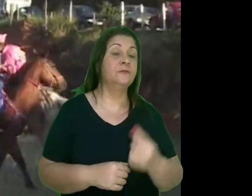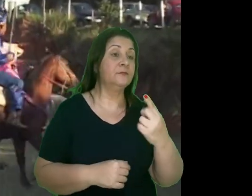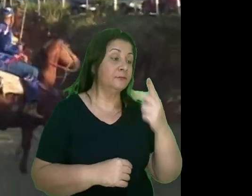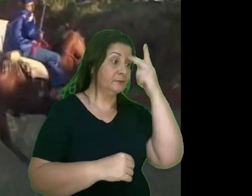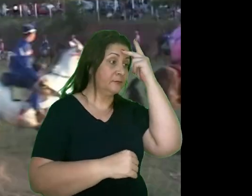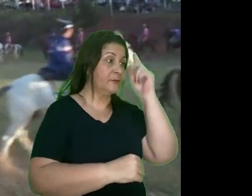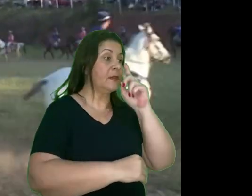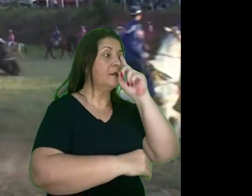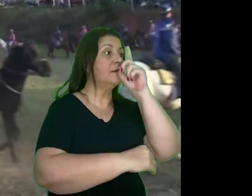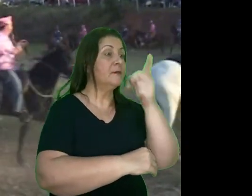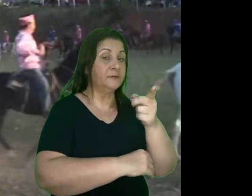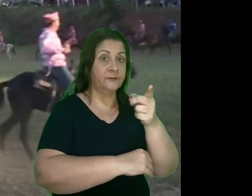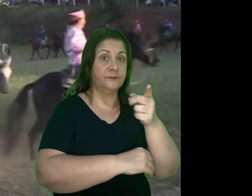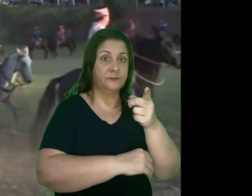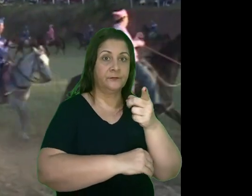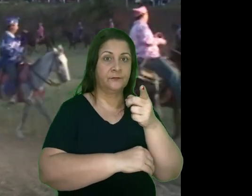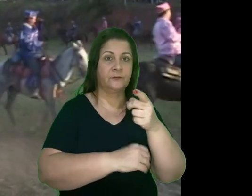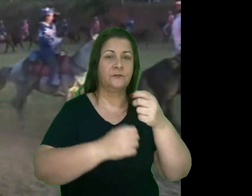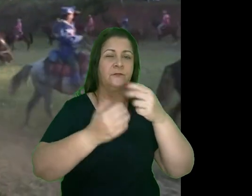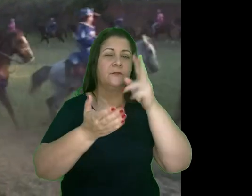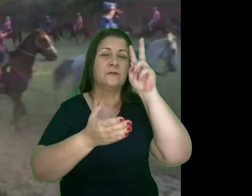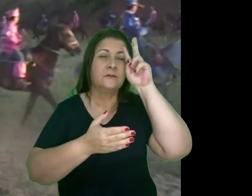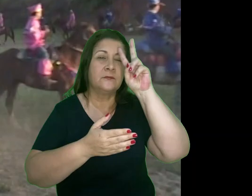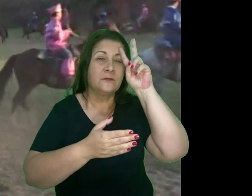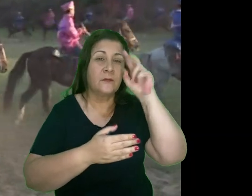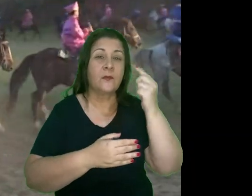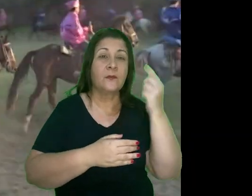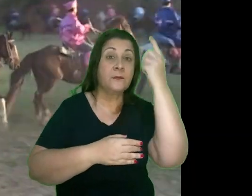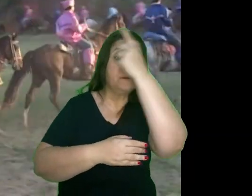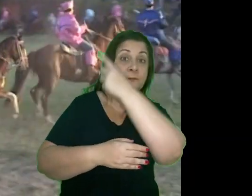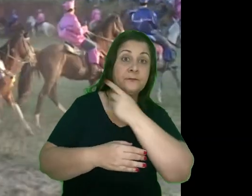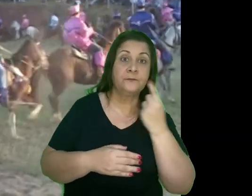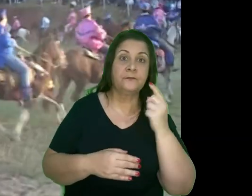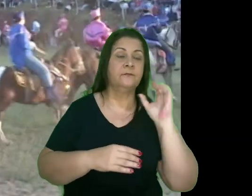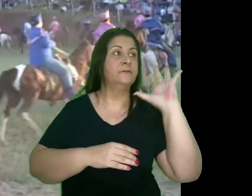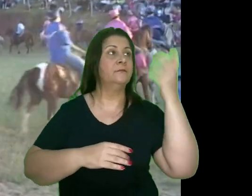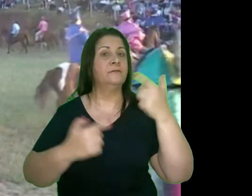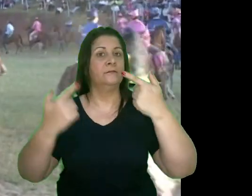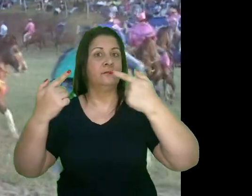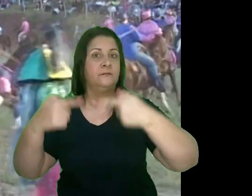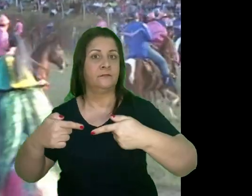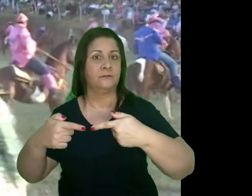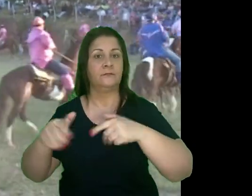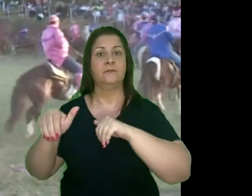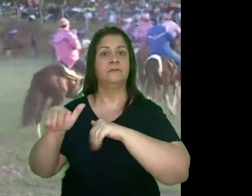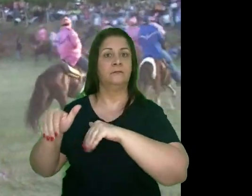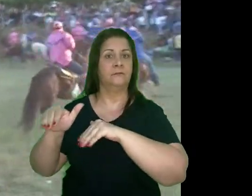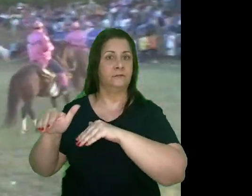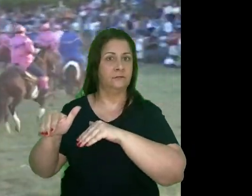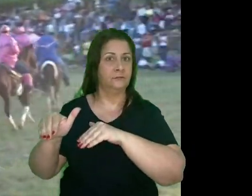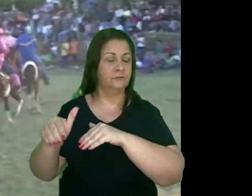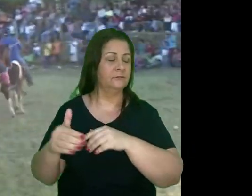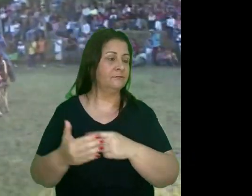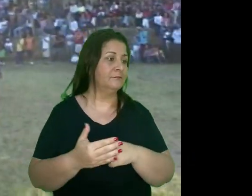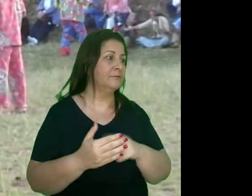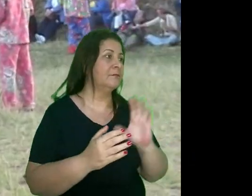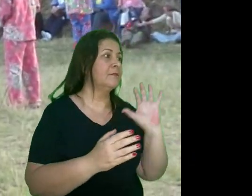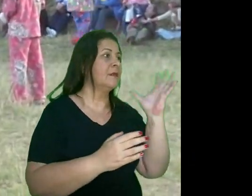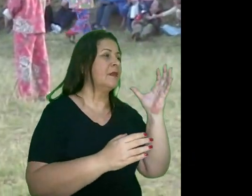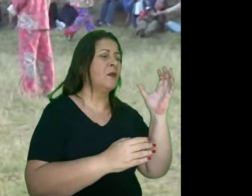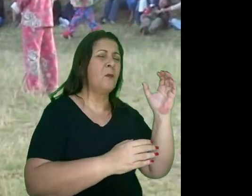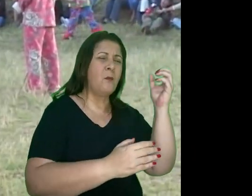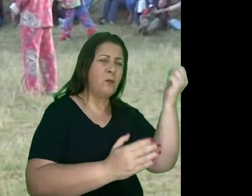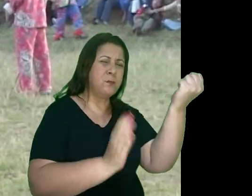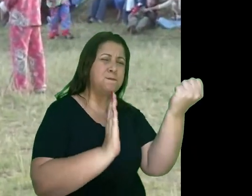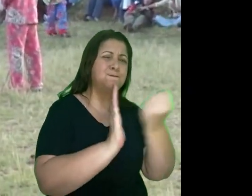Um narrador vai contando a história, que dura pelo menos uma hora, quando acontecem as disputas entre os soldados, culminando com a morte de